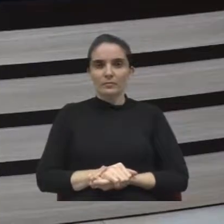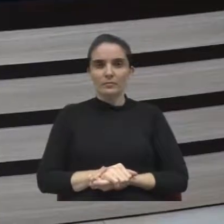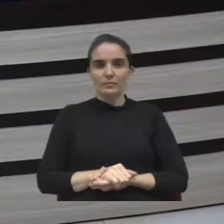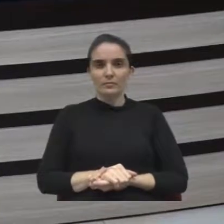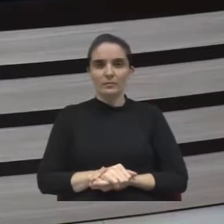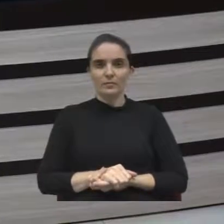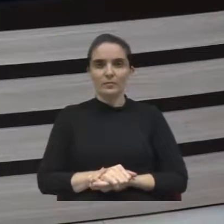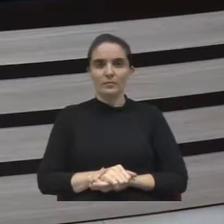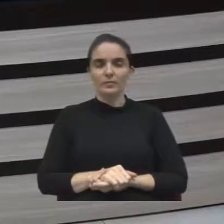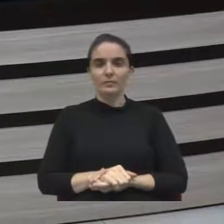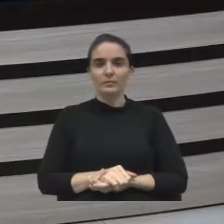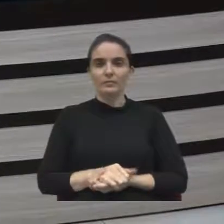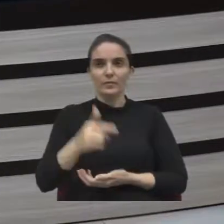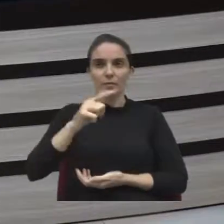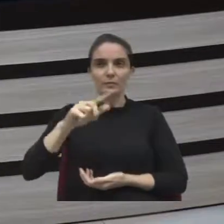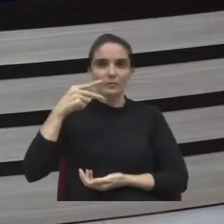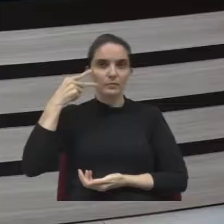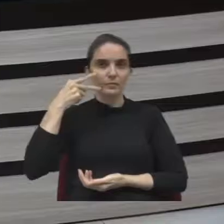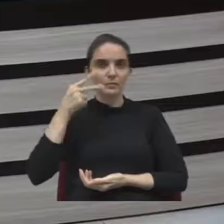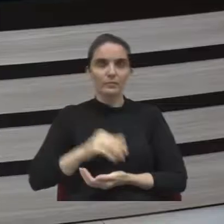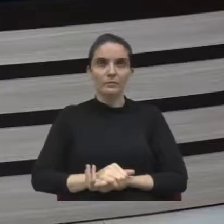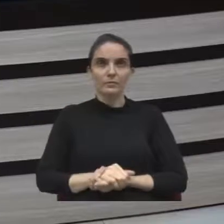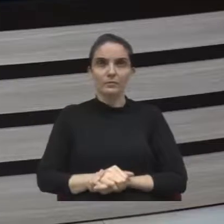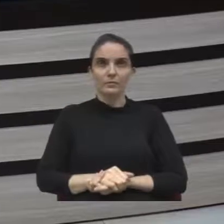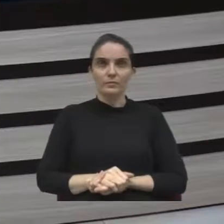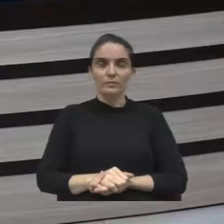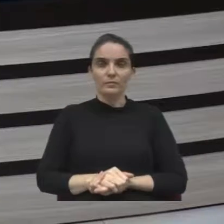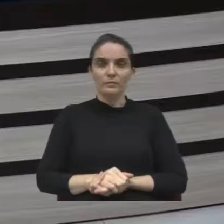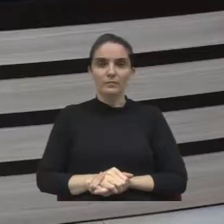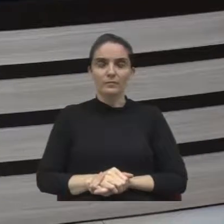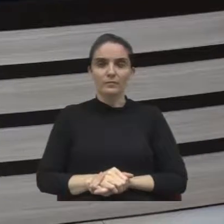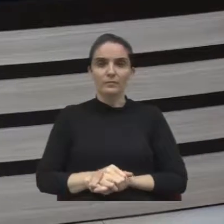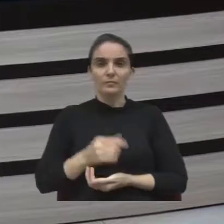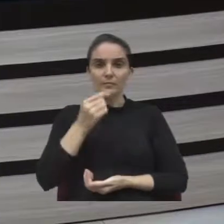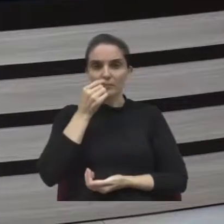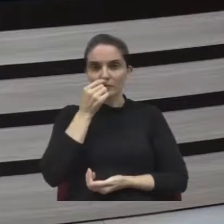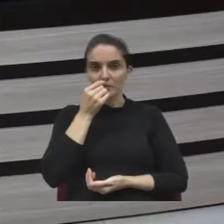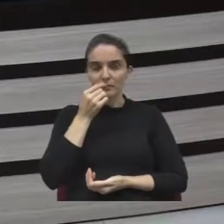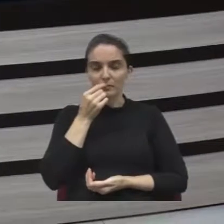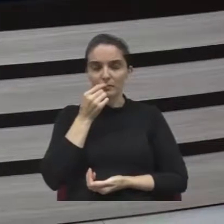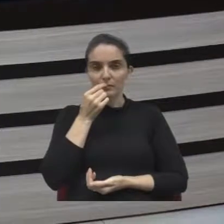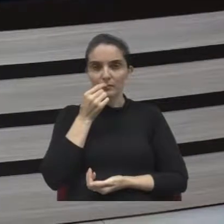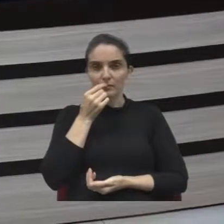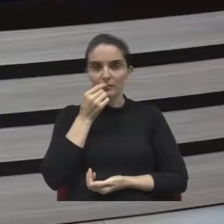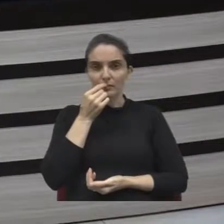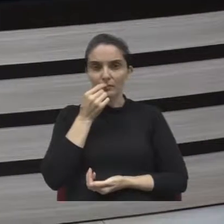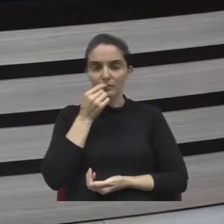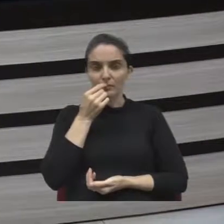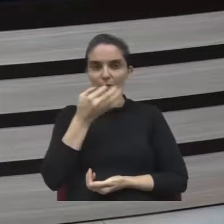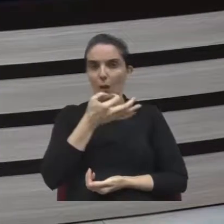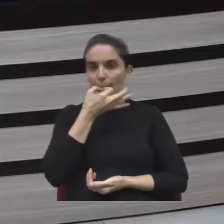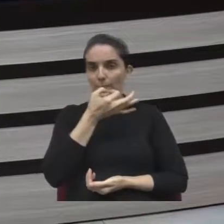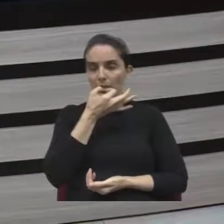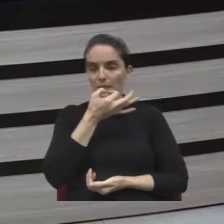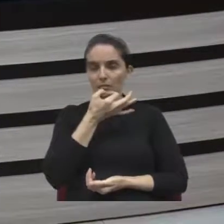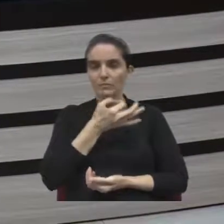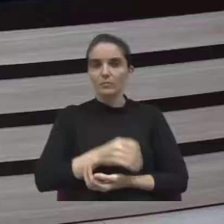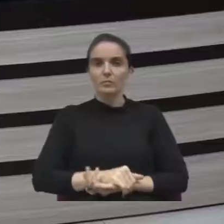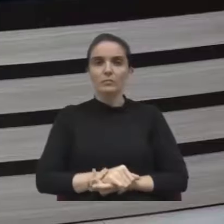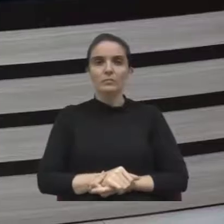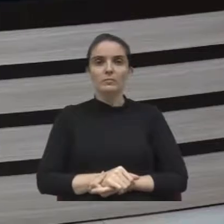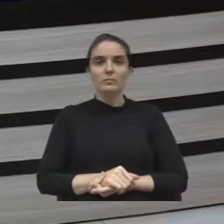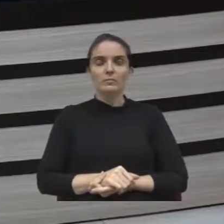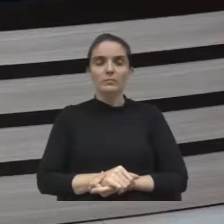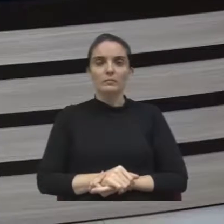Mais algum vereador? Desejo discutir, senhor presidente. Para discutir o projeto, vereador Estevão Nogueira.